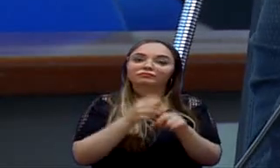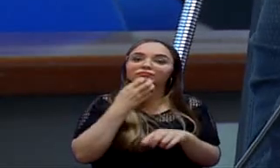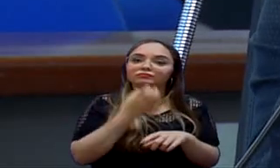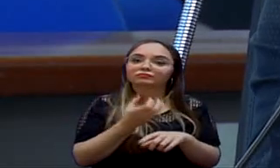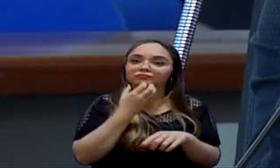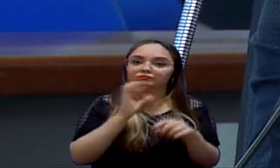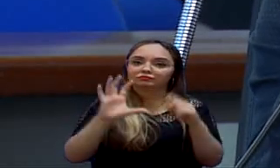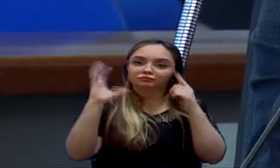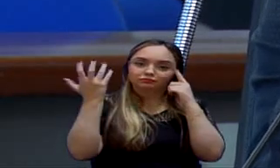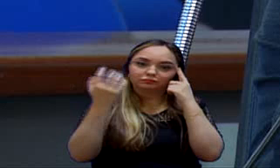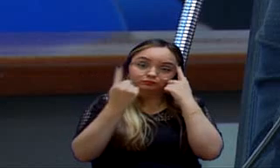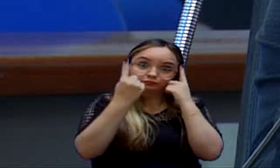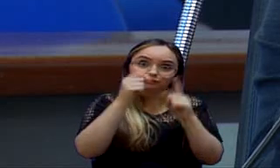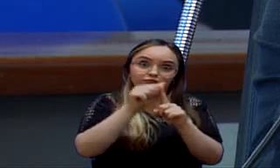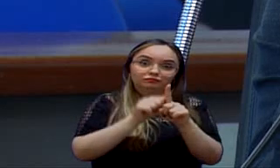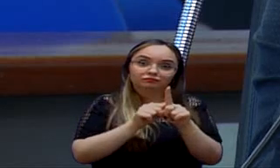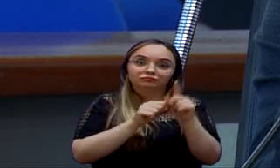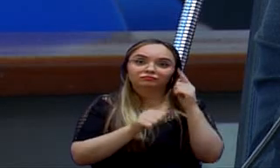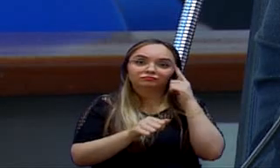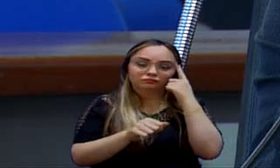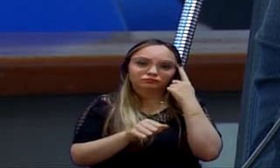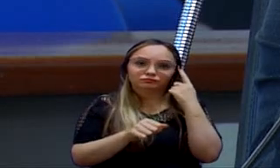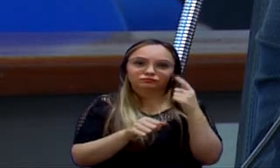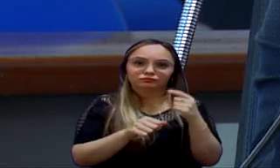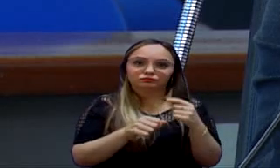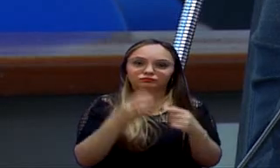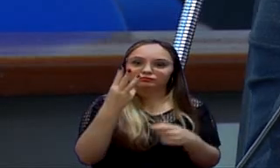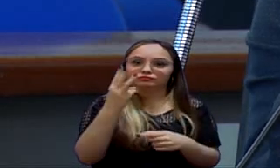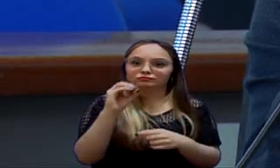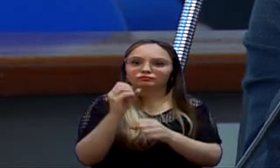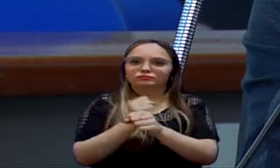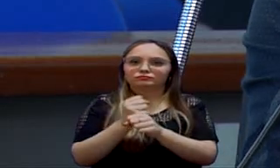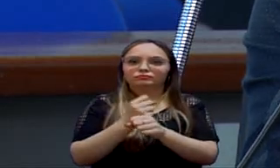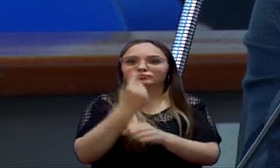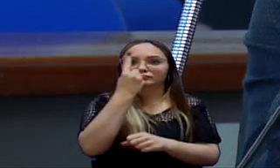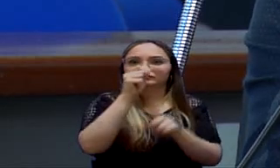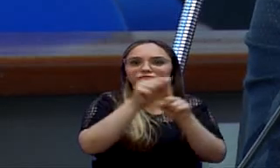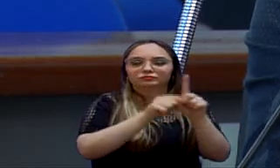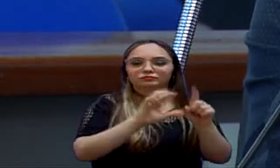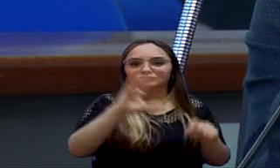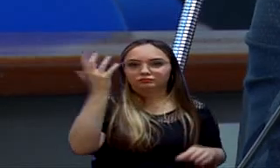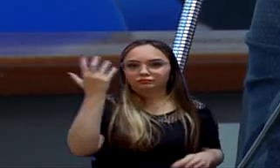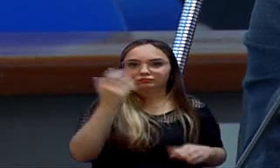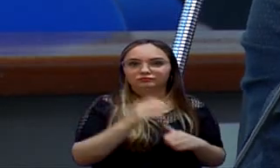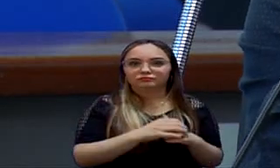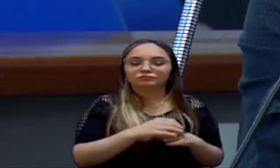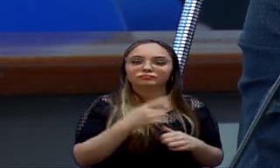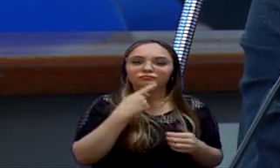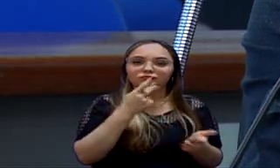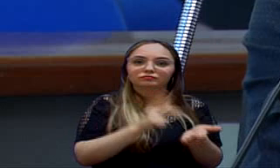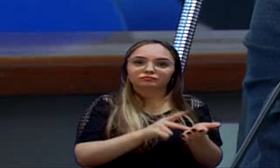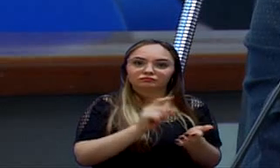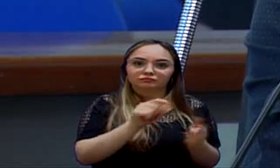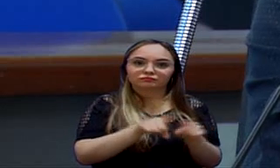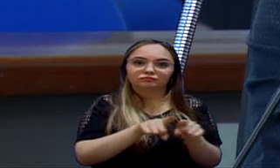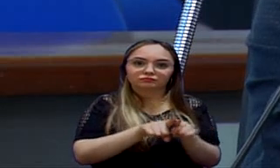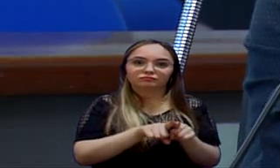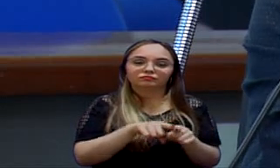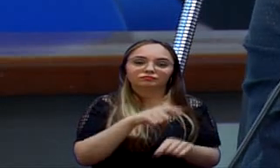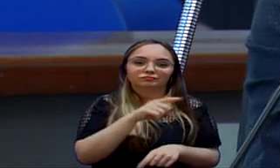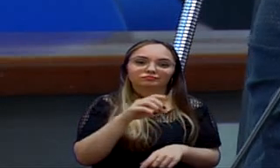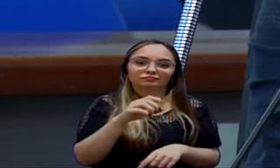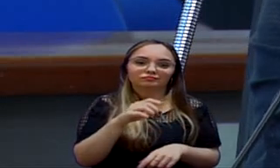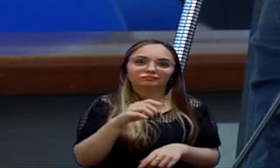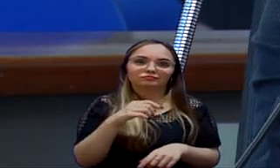dezembro aconteceu esse episódio um mês entre três décadas é aproveita o jornal liberdade de responder a respeito do credenciamento né